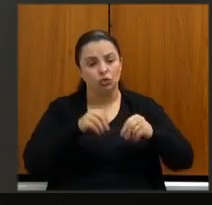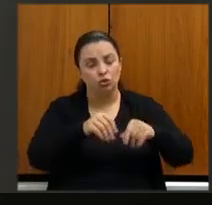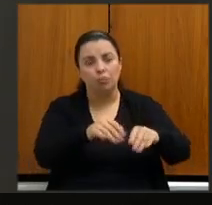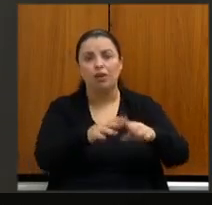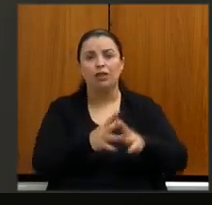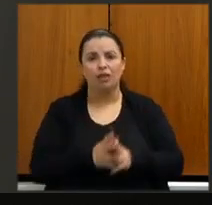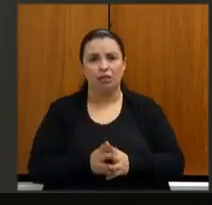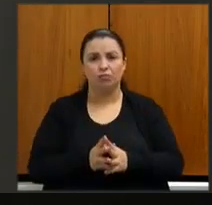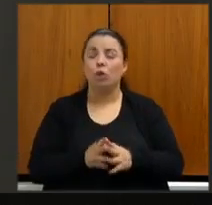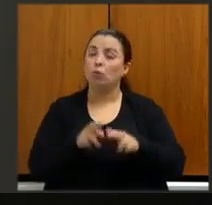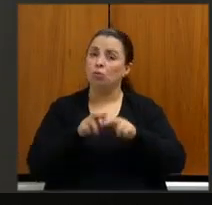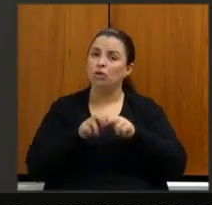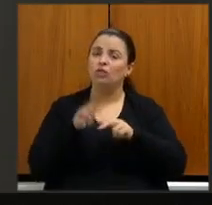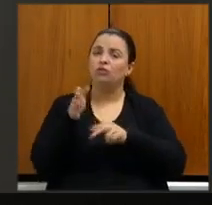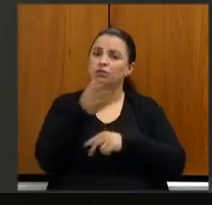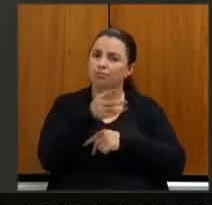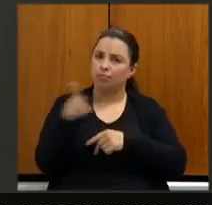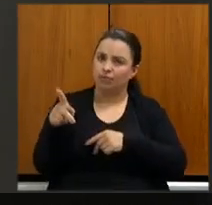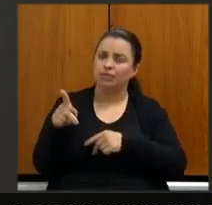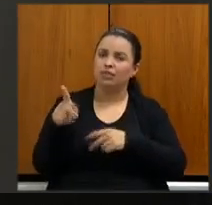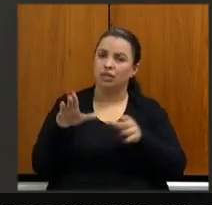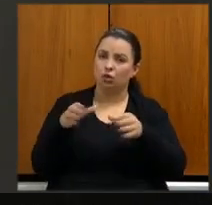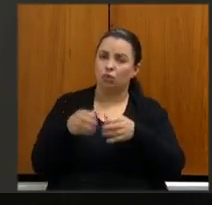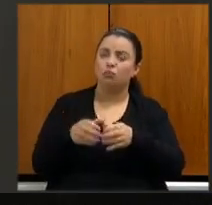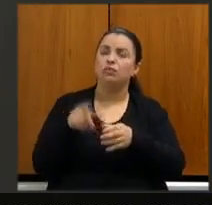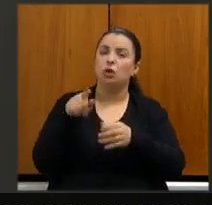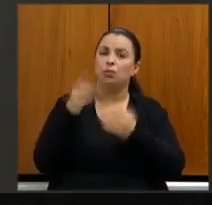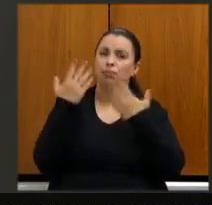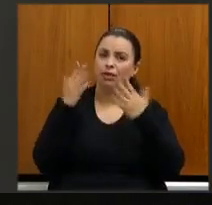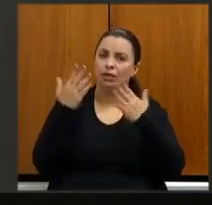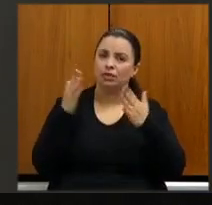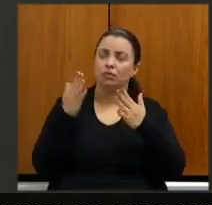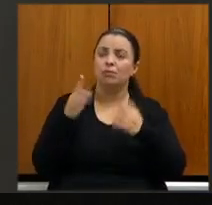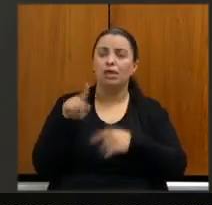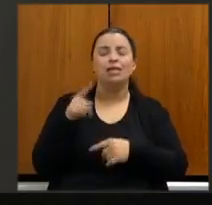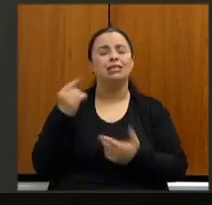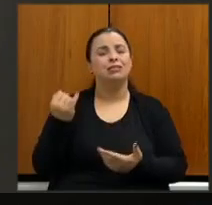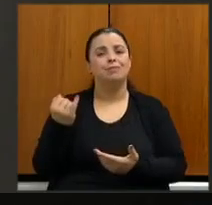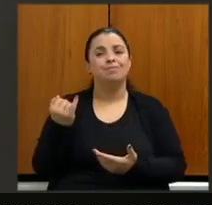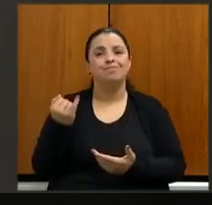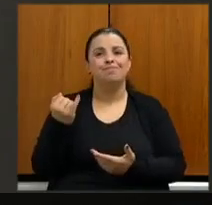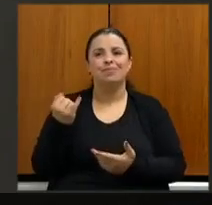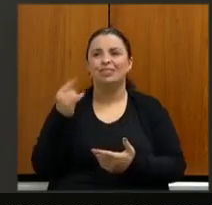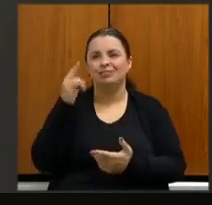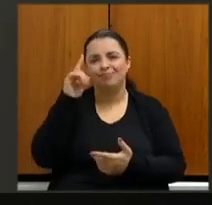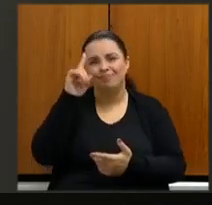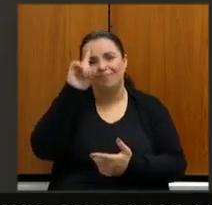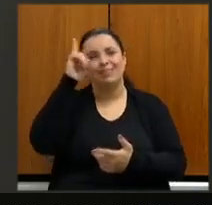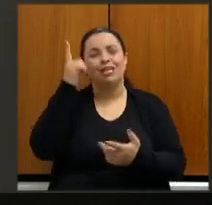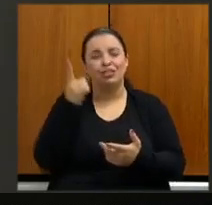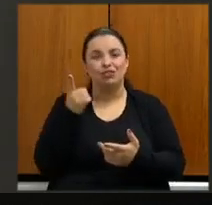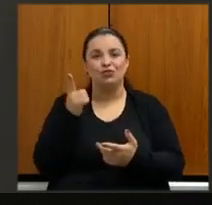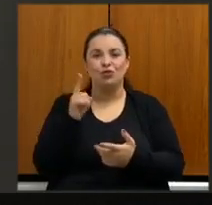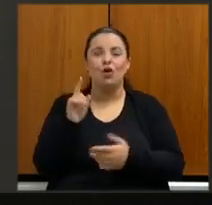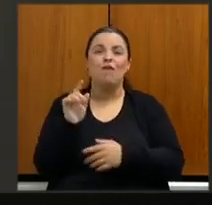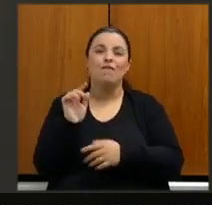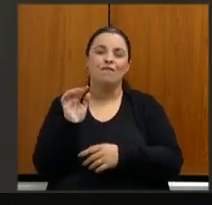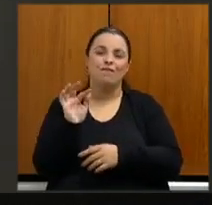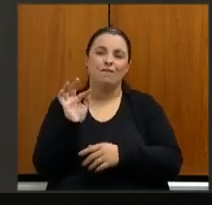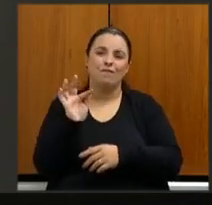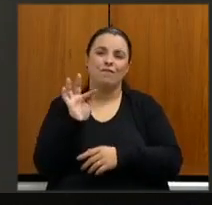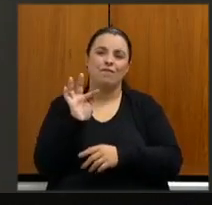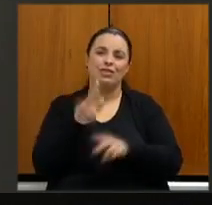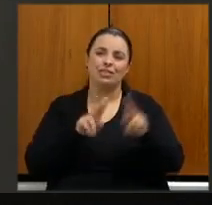parabenizar a vossa excelência por essa importante iniciativa do fiscaliza mais nosso mandato acompanhar as discussões